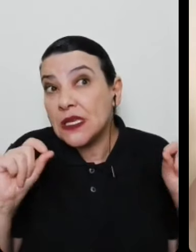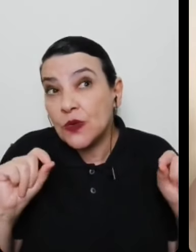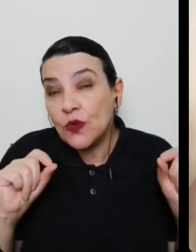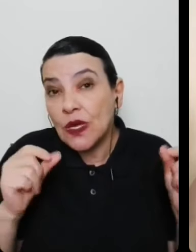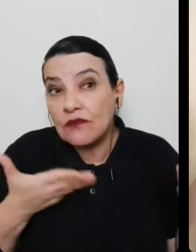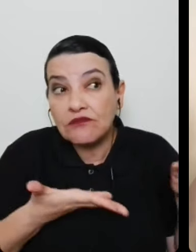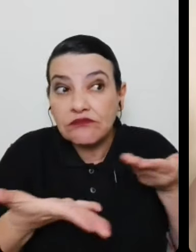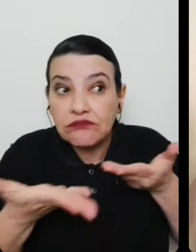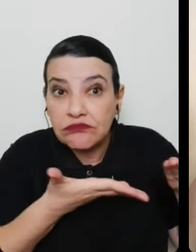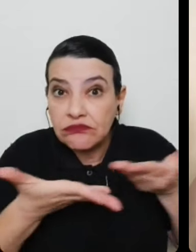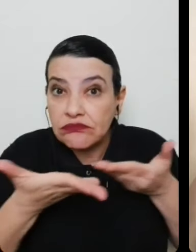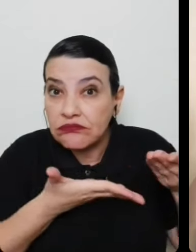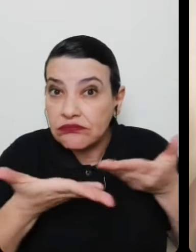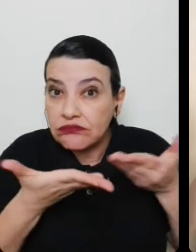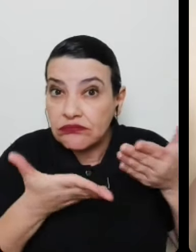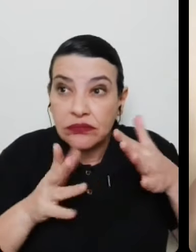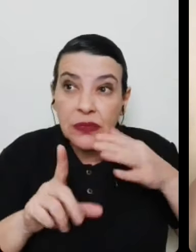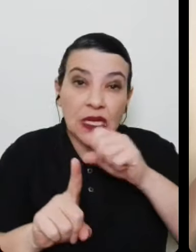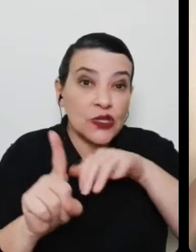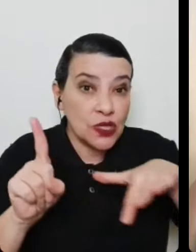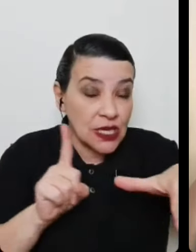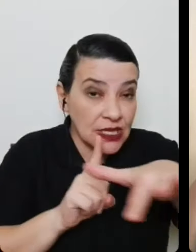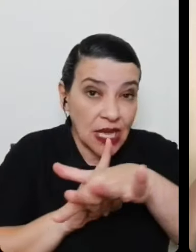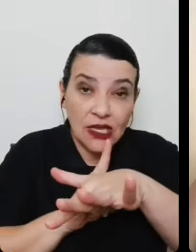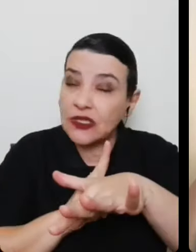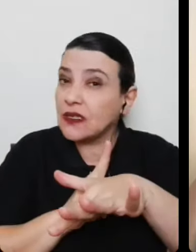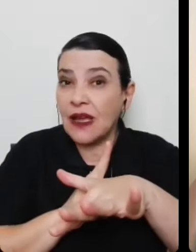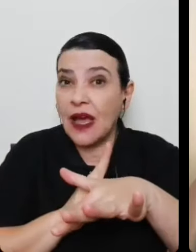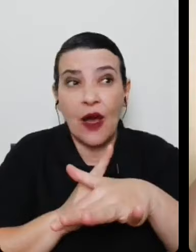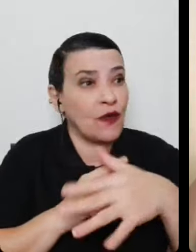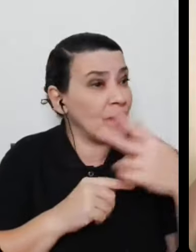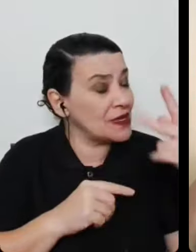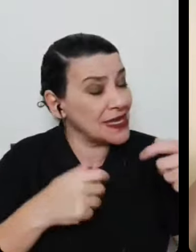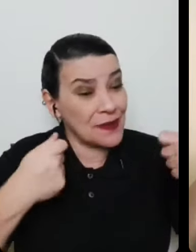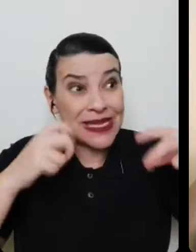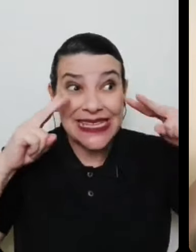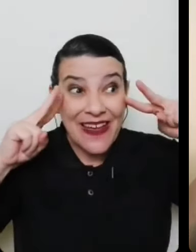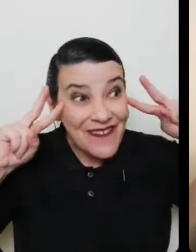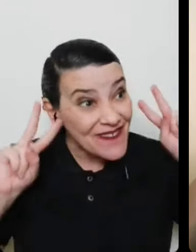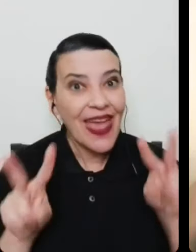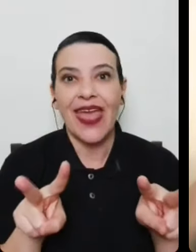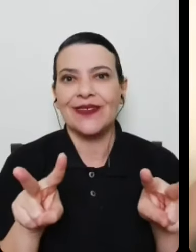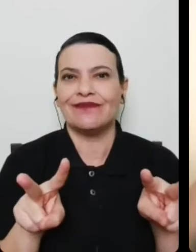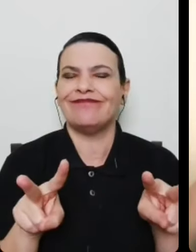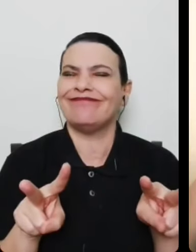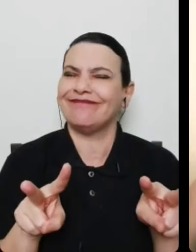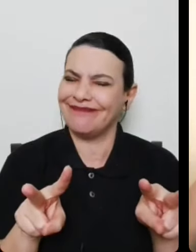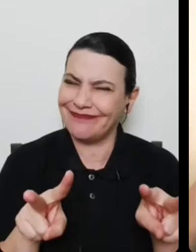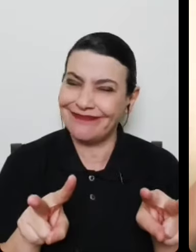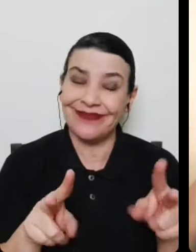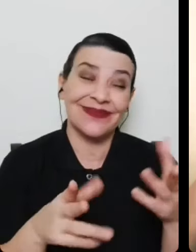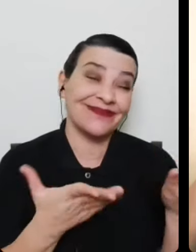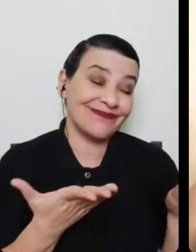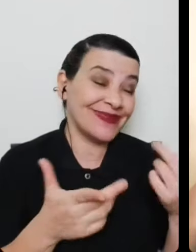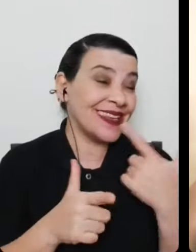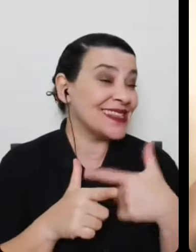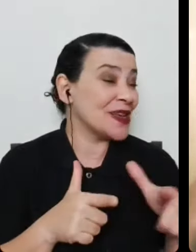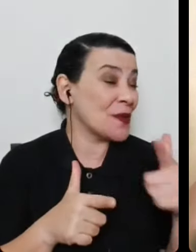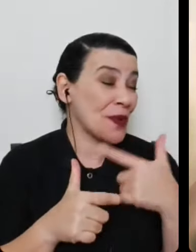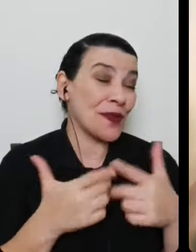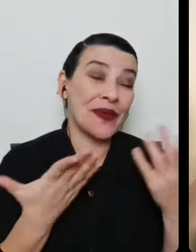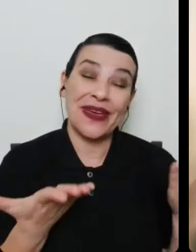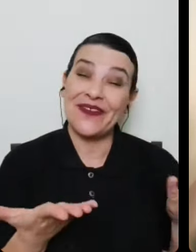equitativa com a sociedade? Não, você precisa enxergar. Então, o seu problema é que você não